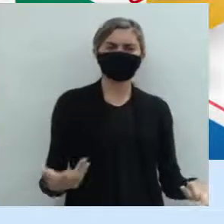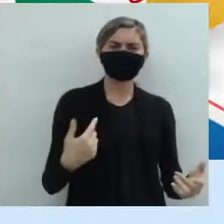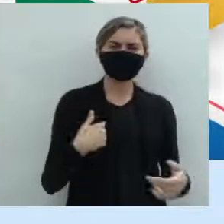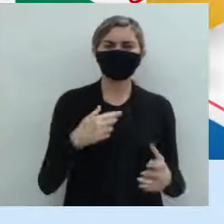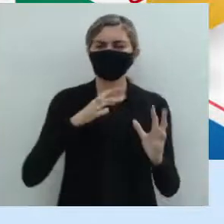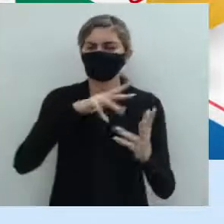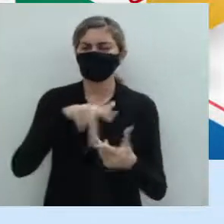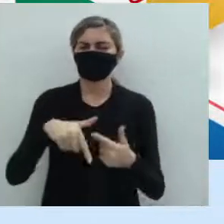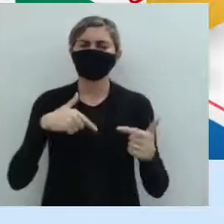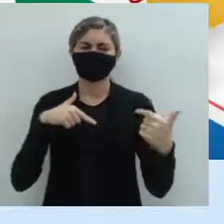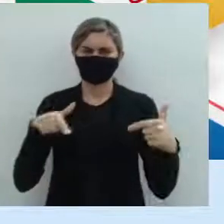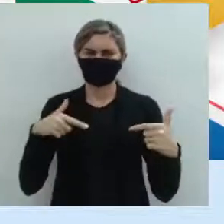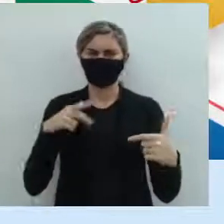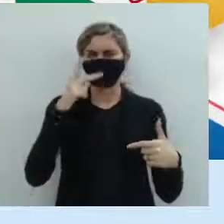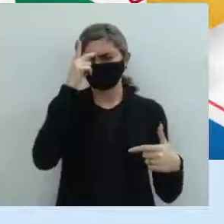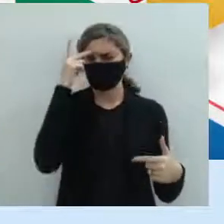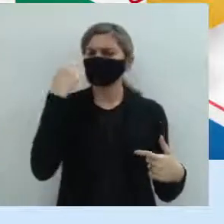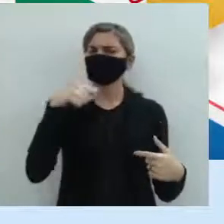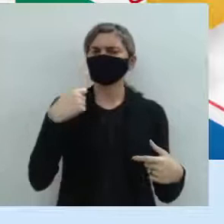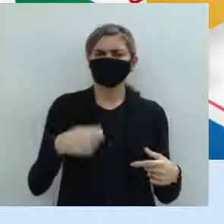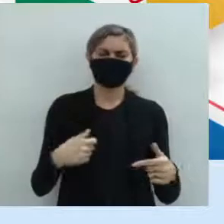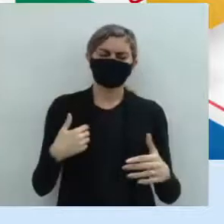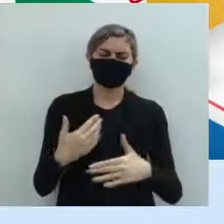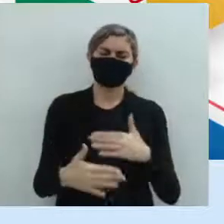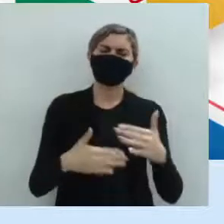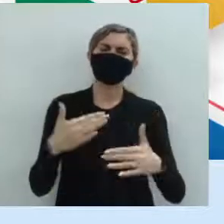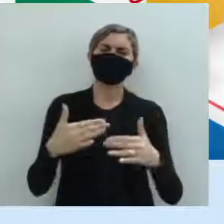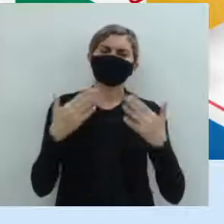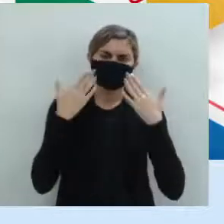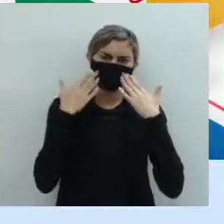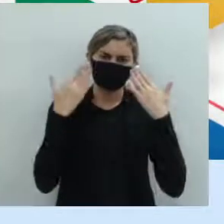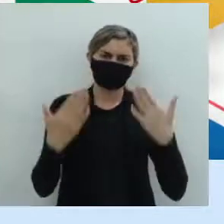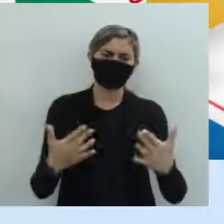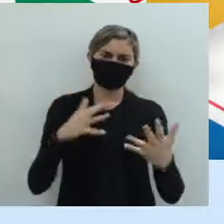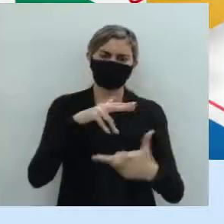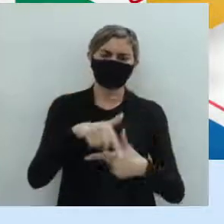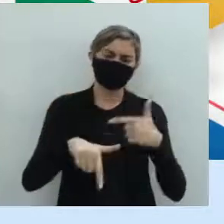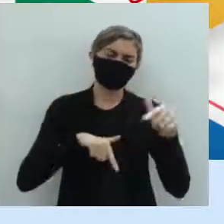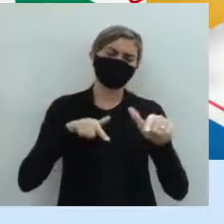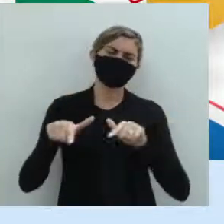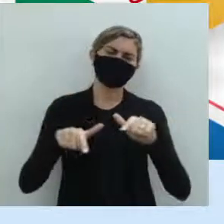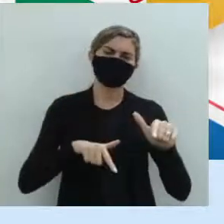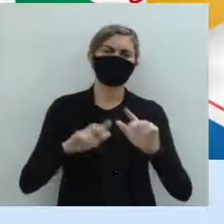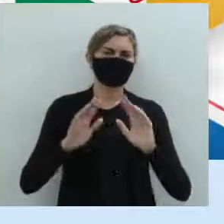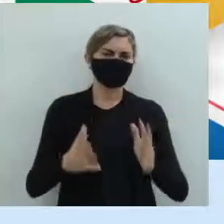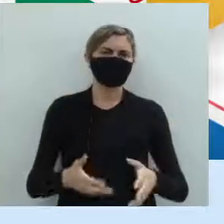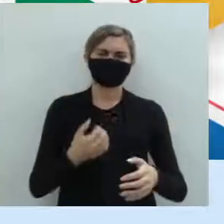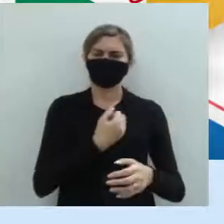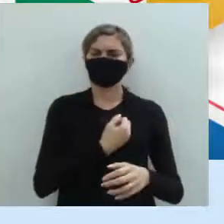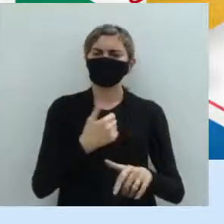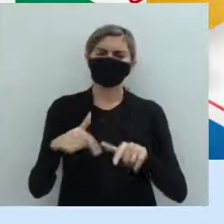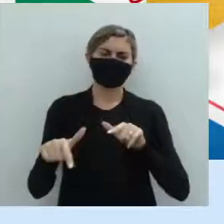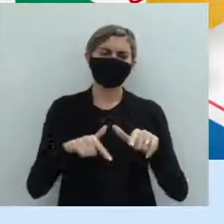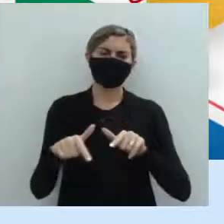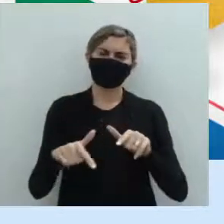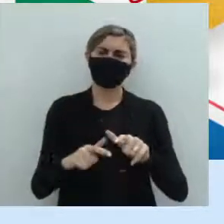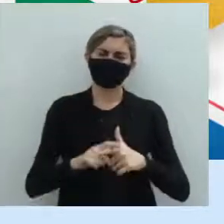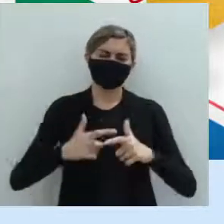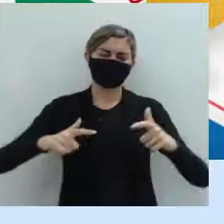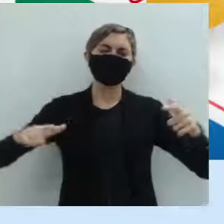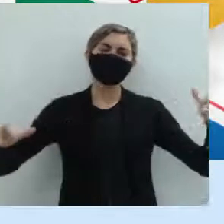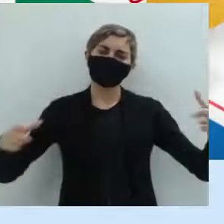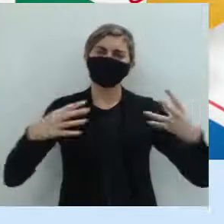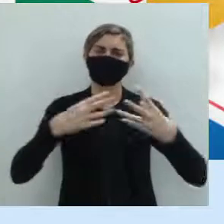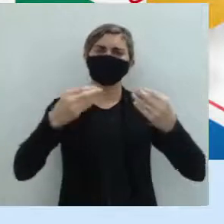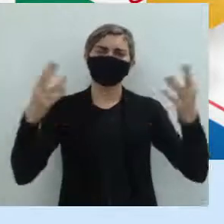mundo do trabalho. As pessoas precisam performar para se destacar no mundo do trabalho, já que o número de trabalhadores e trabalhadoras é muito grande,